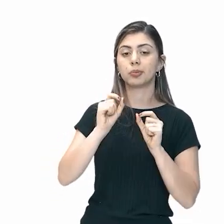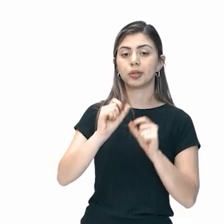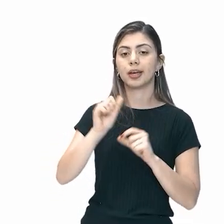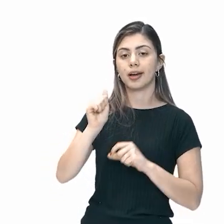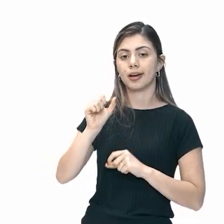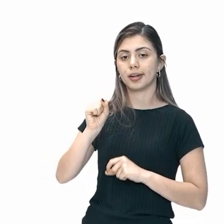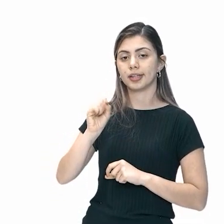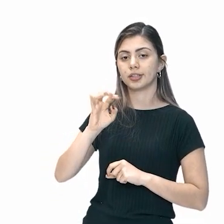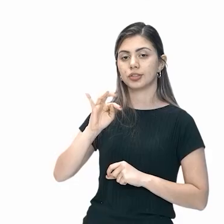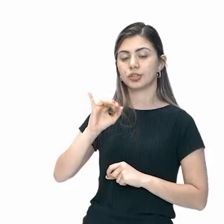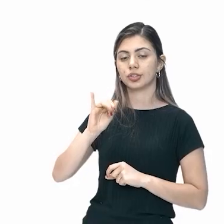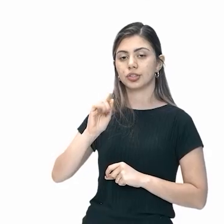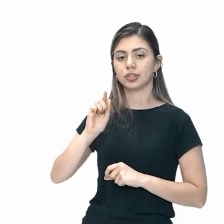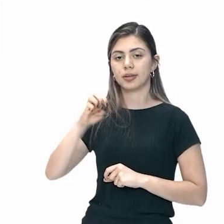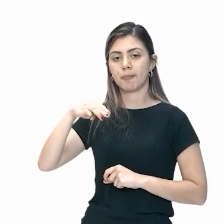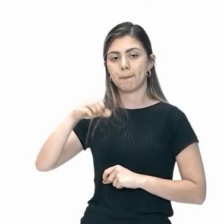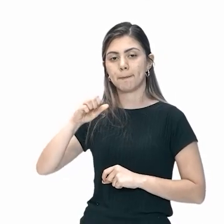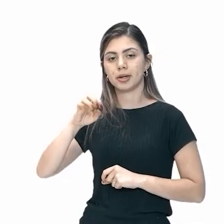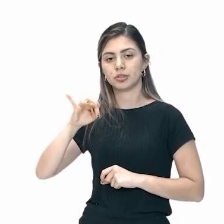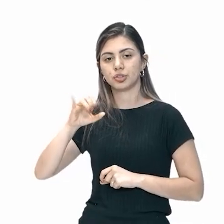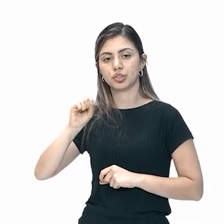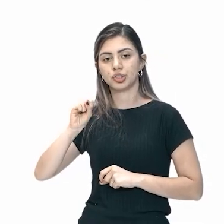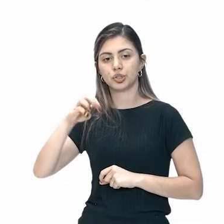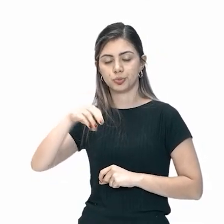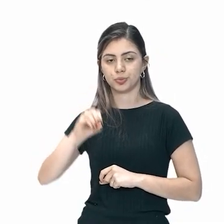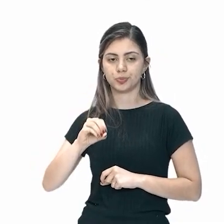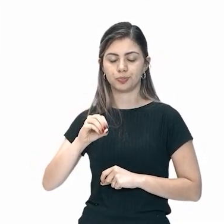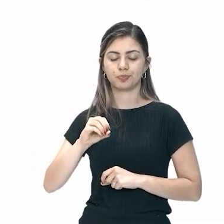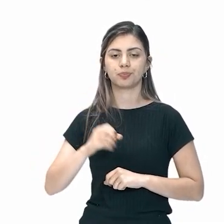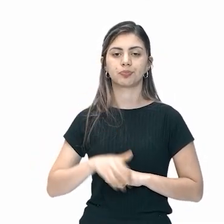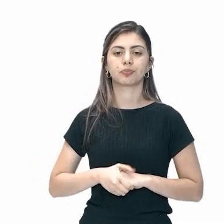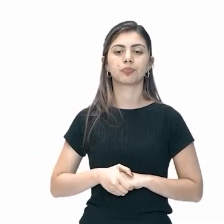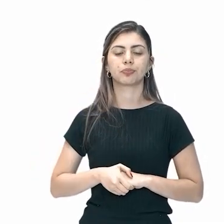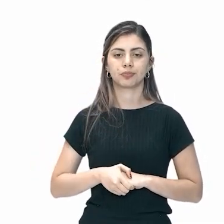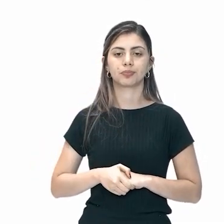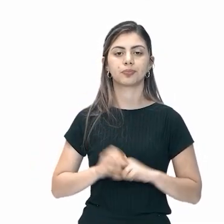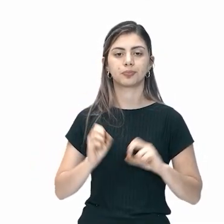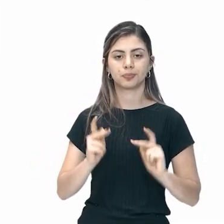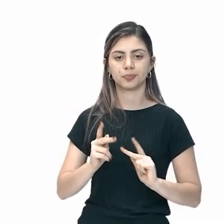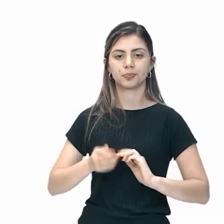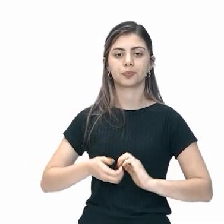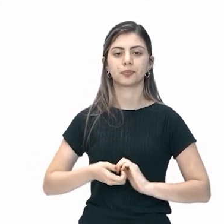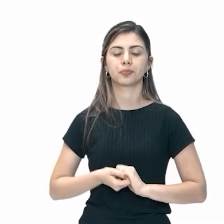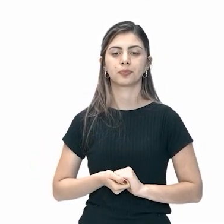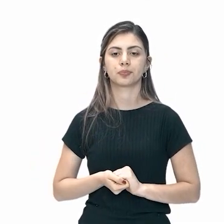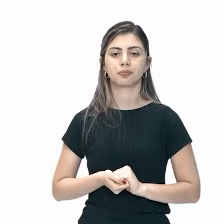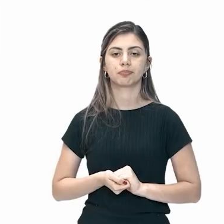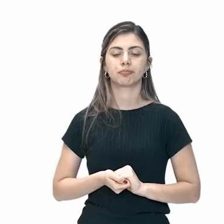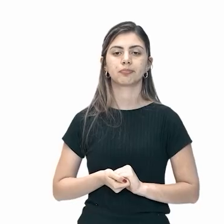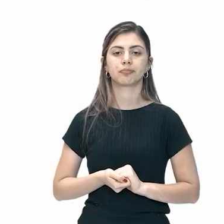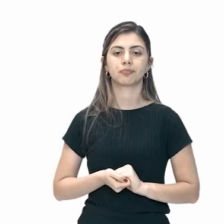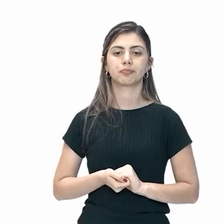astigmatismo. Se vier no cilíndrico, o teu problema é astigmatismo. Tá?